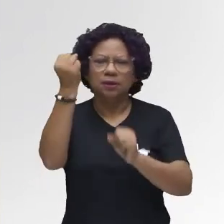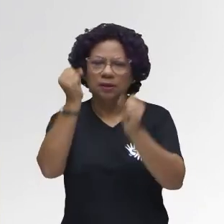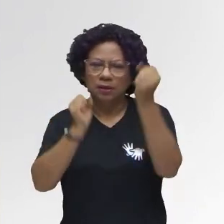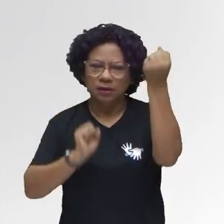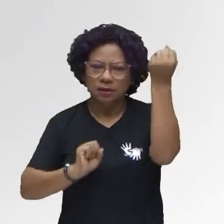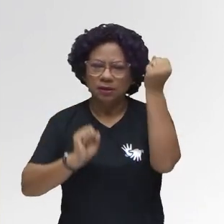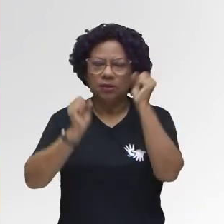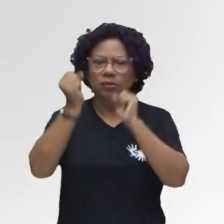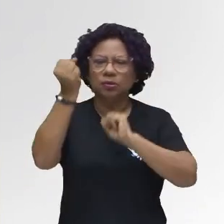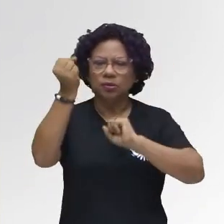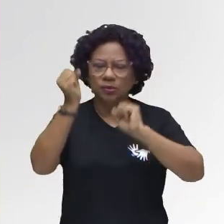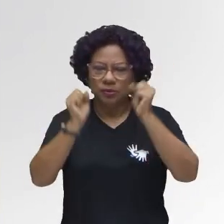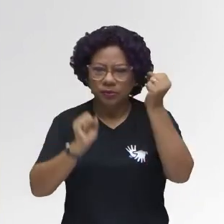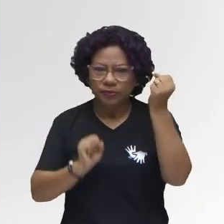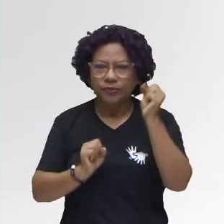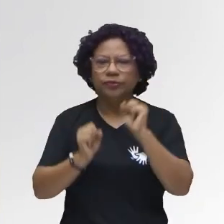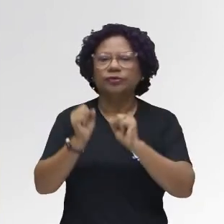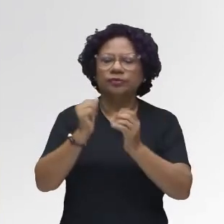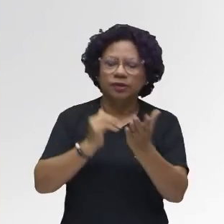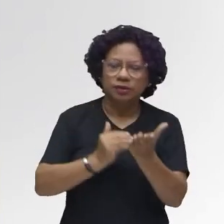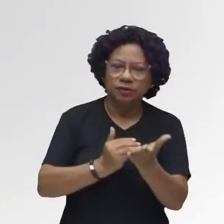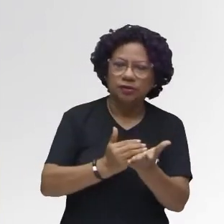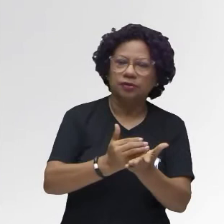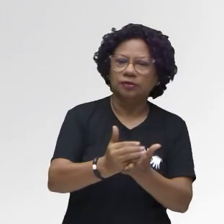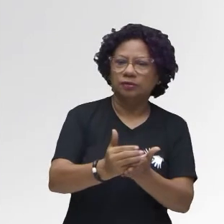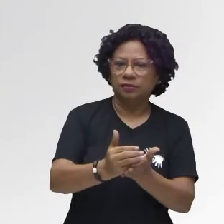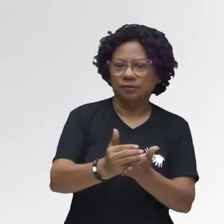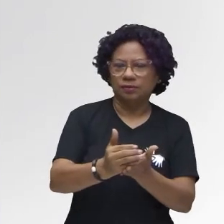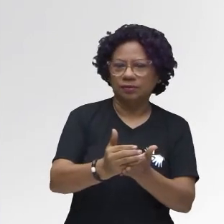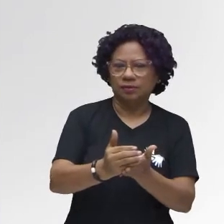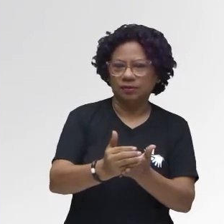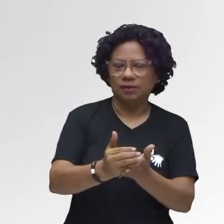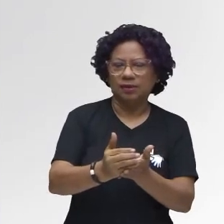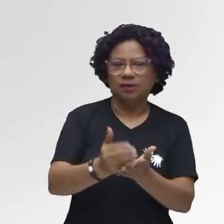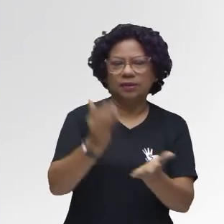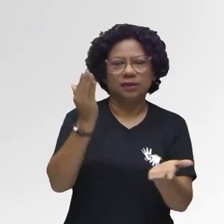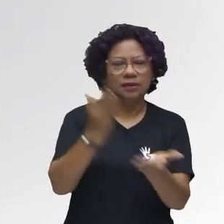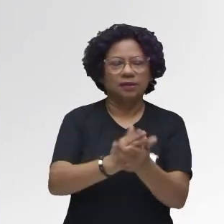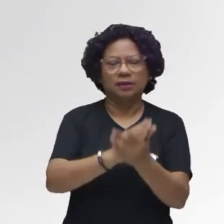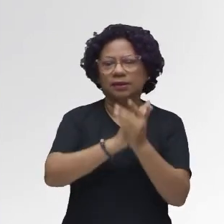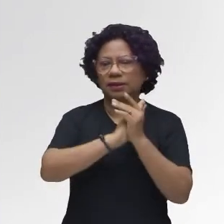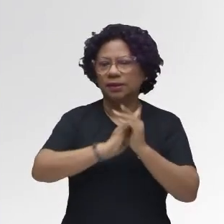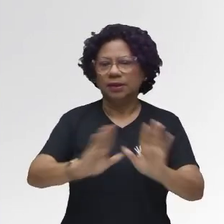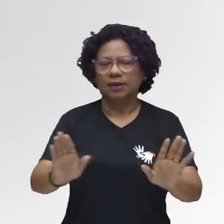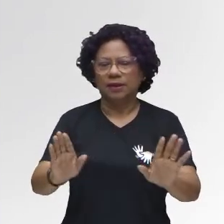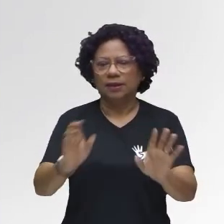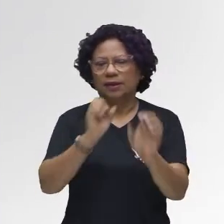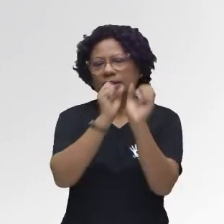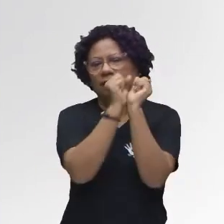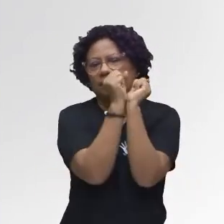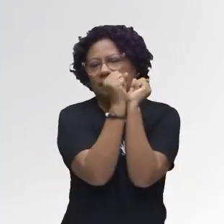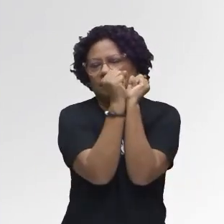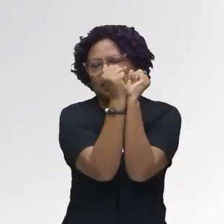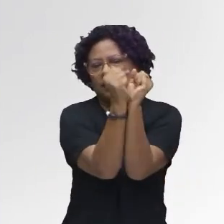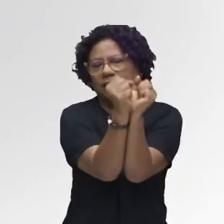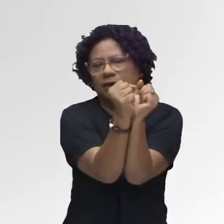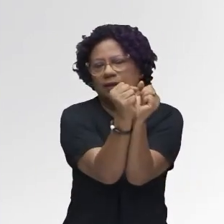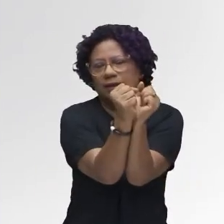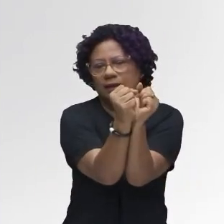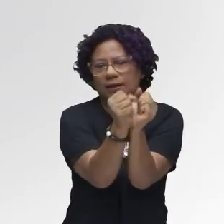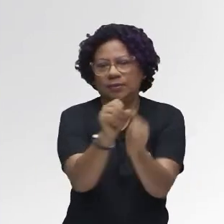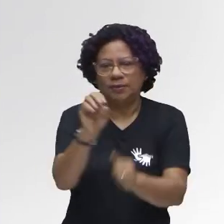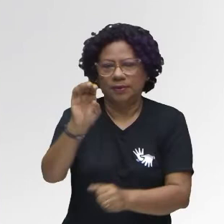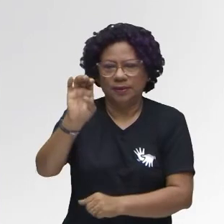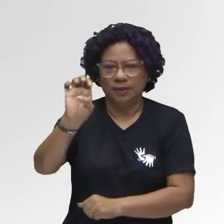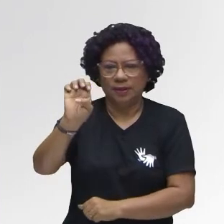vai levantar a bandeira do fim da escravidão. Até esse momento, antes do surgimento da